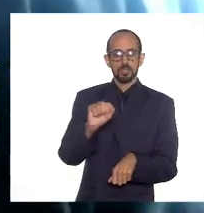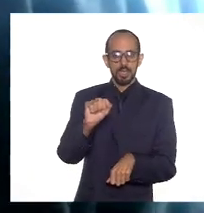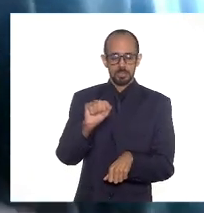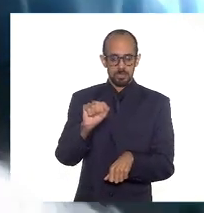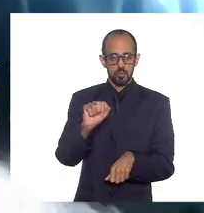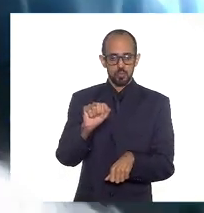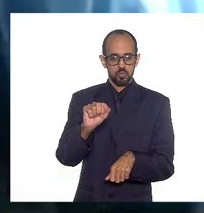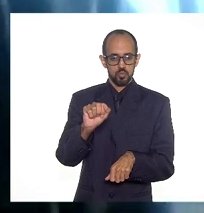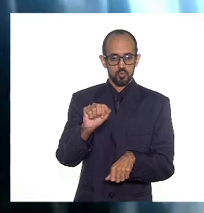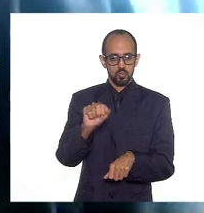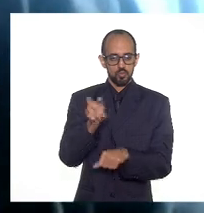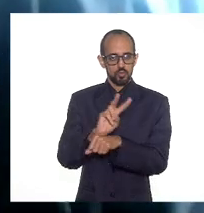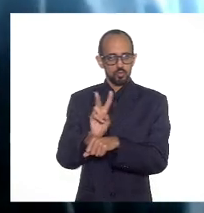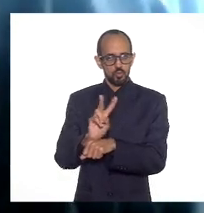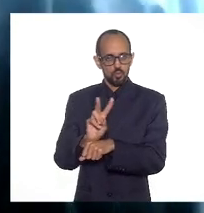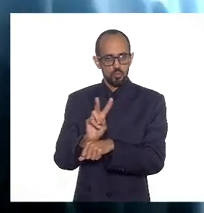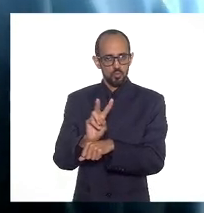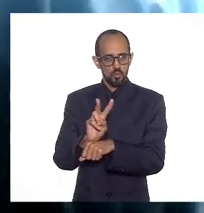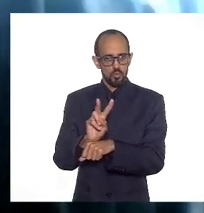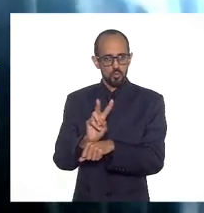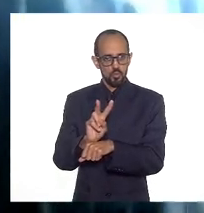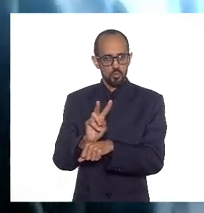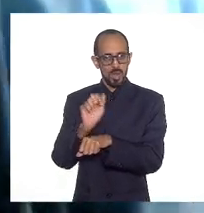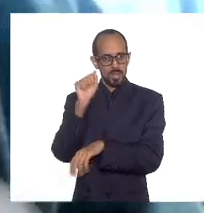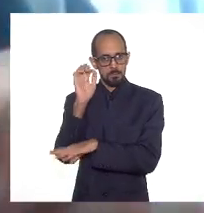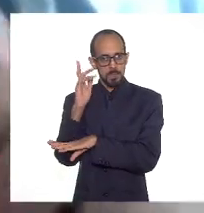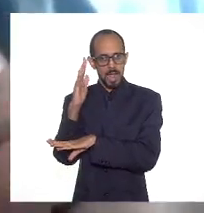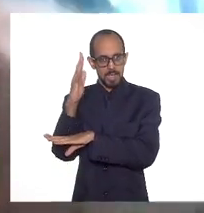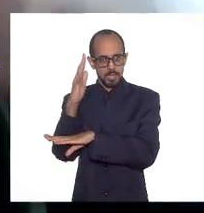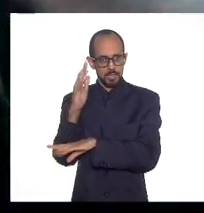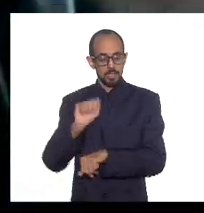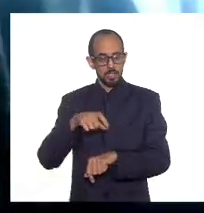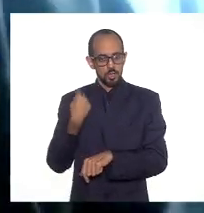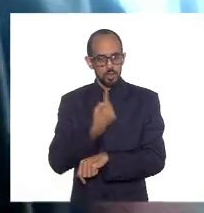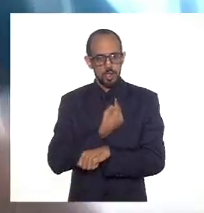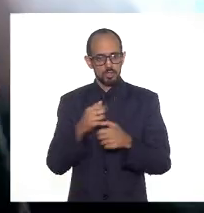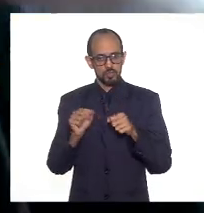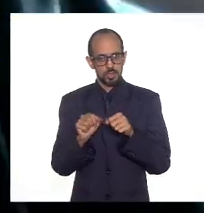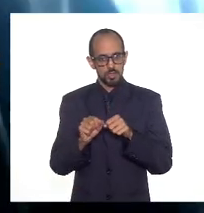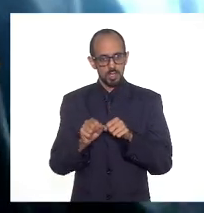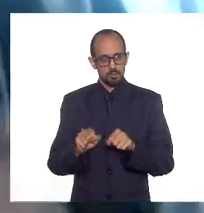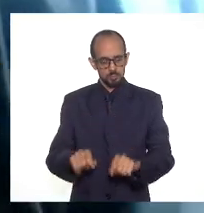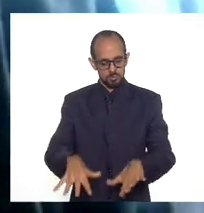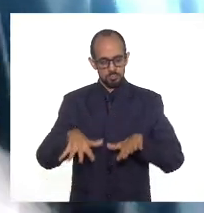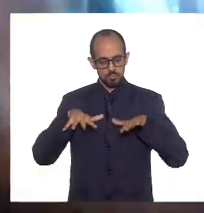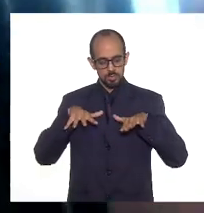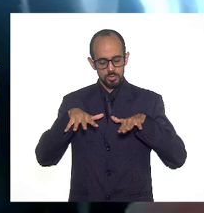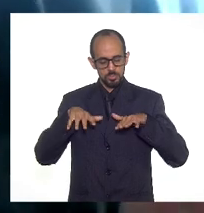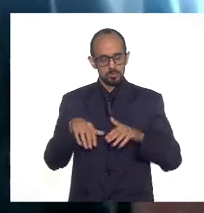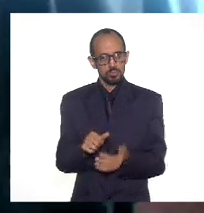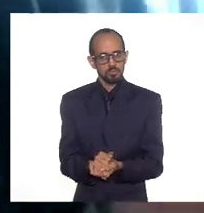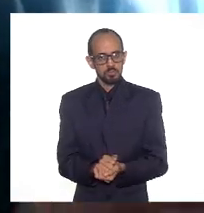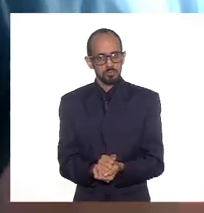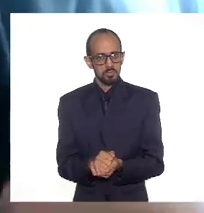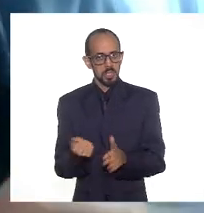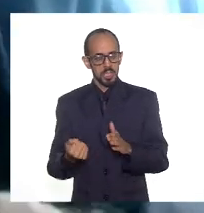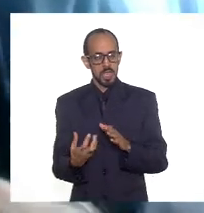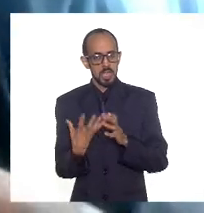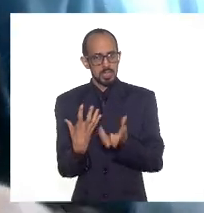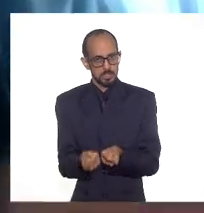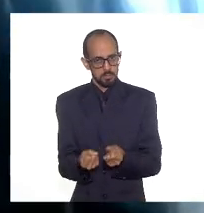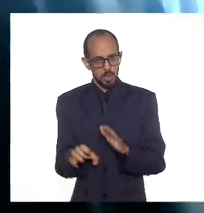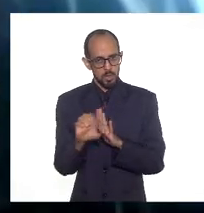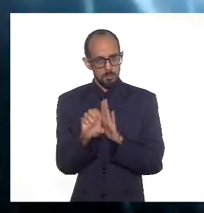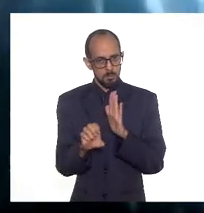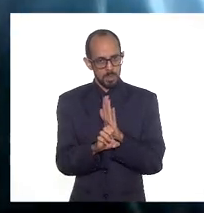outra observação e entramos com o projeto, já houve uma audiência pública. Ele passou em plenário, recebeu emenda, ele é autorizativo,